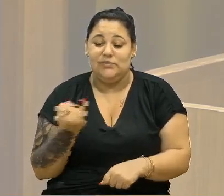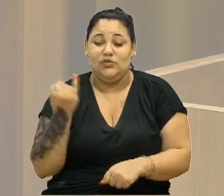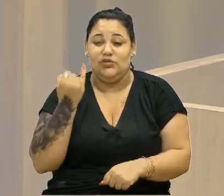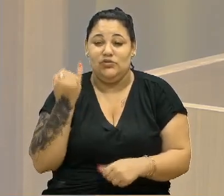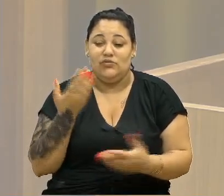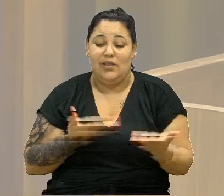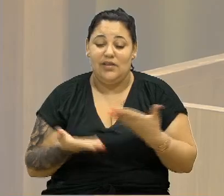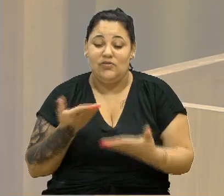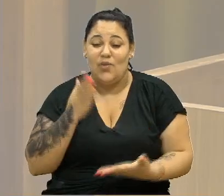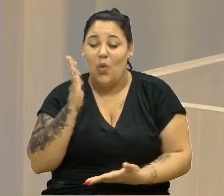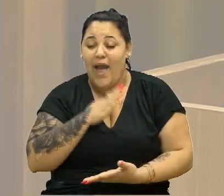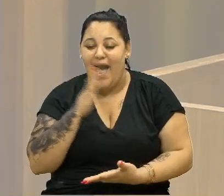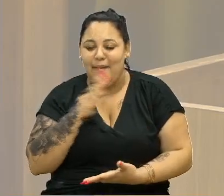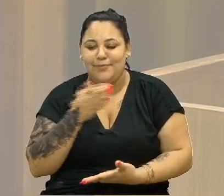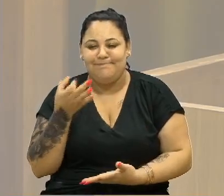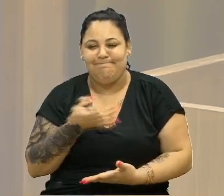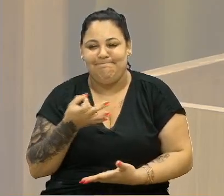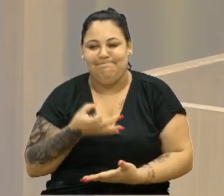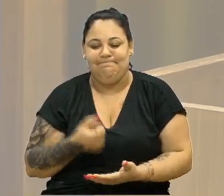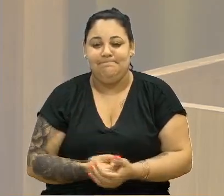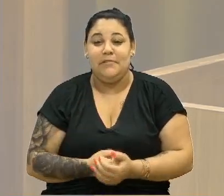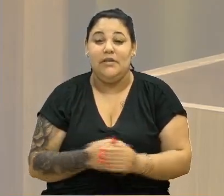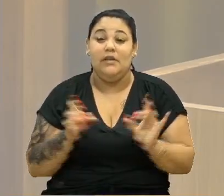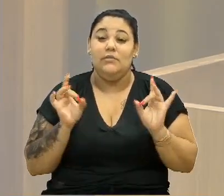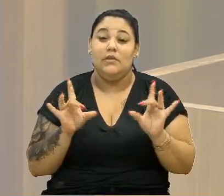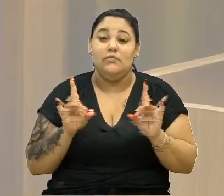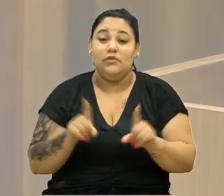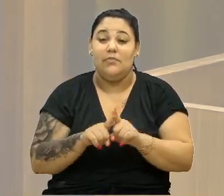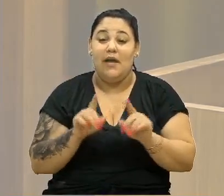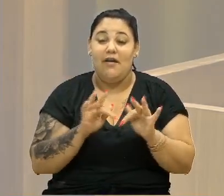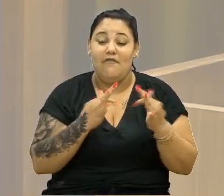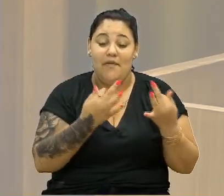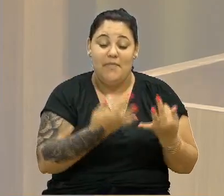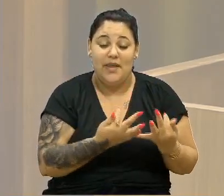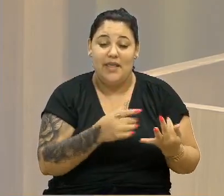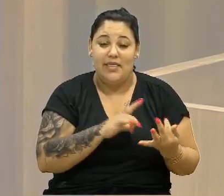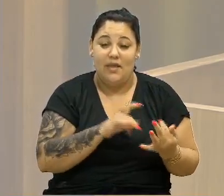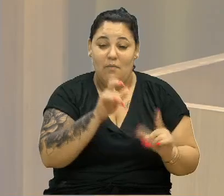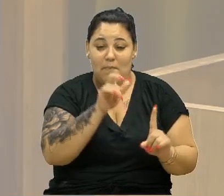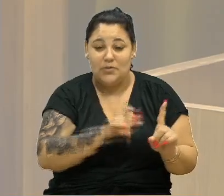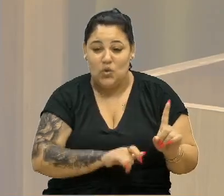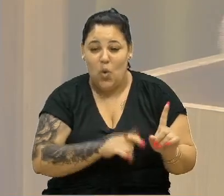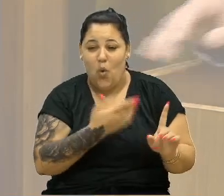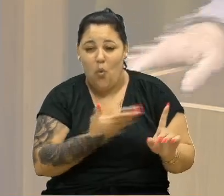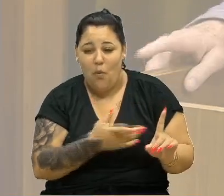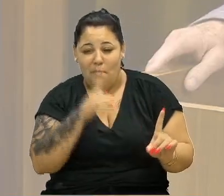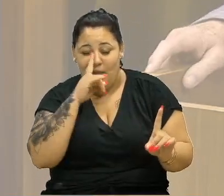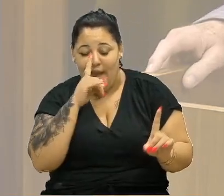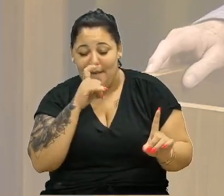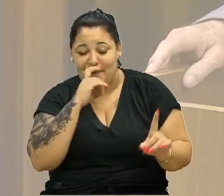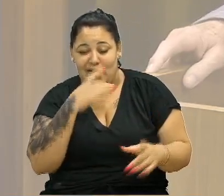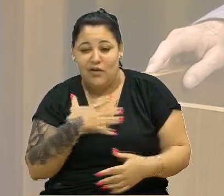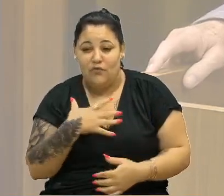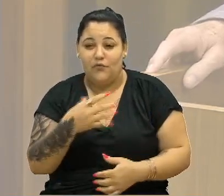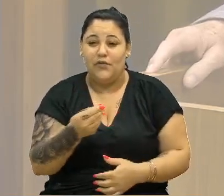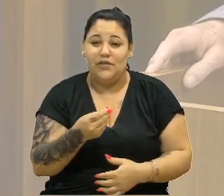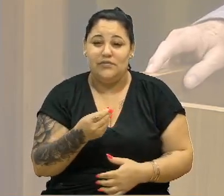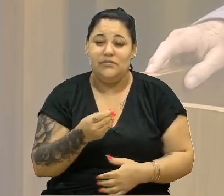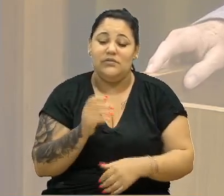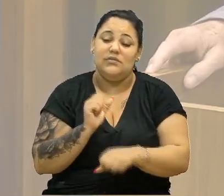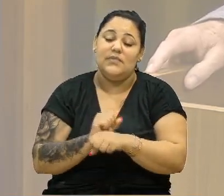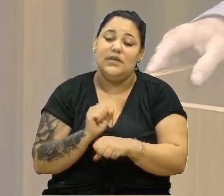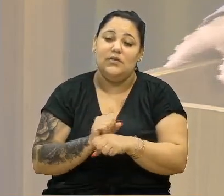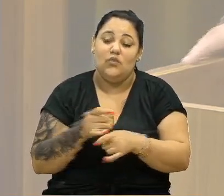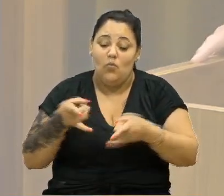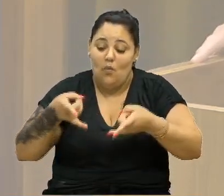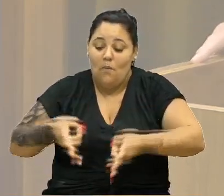atendimento rápido, eficiente, especialmente quando a família tem um ente, um pai, uma mãe, um filho, esperando um